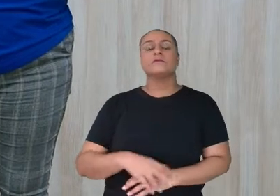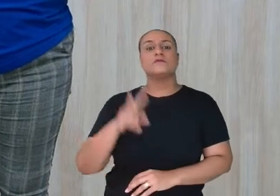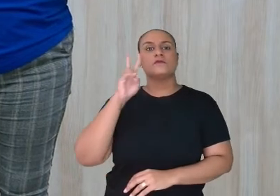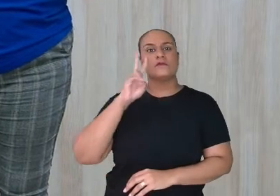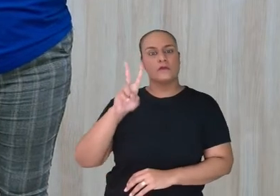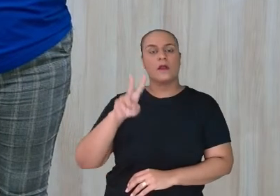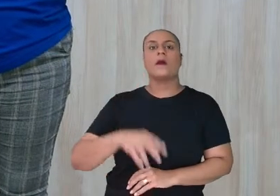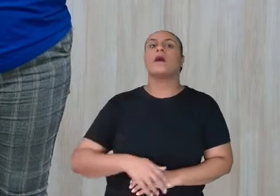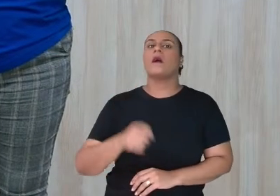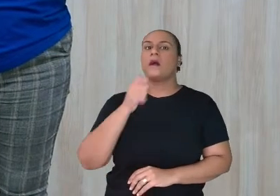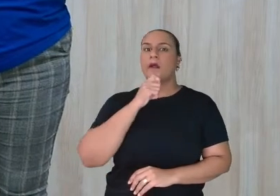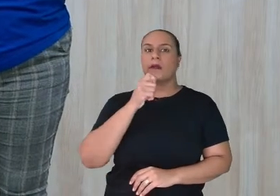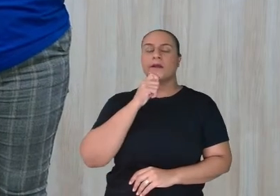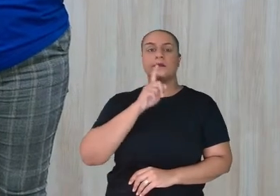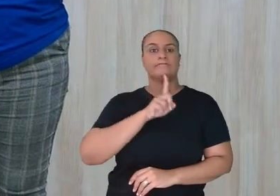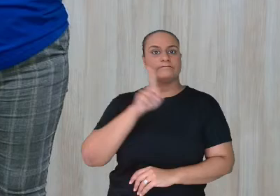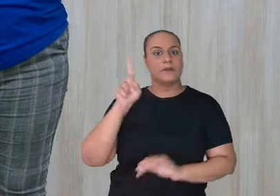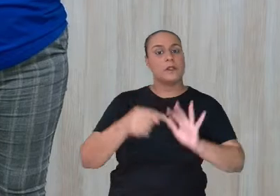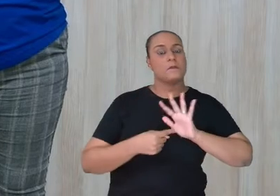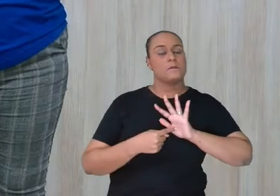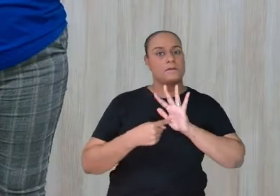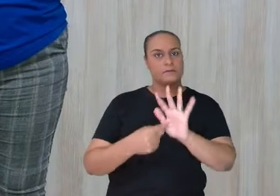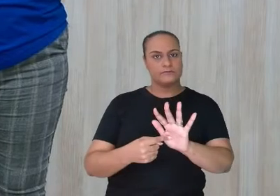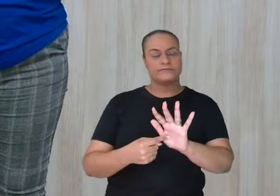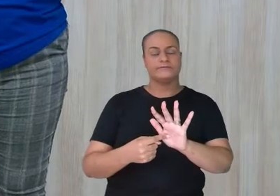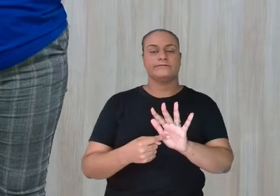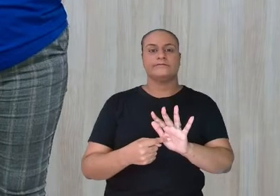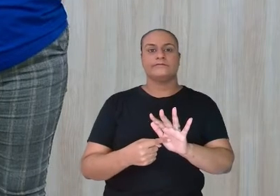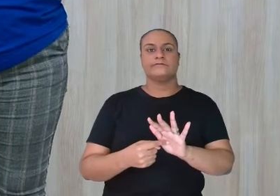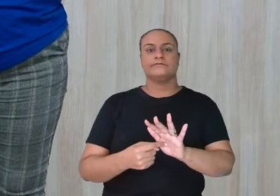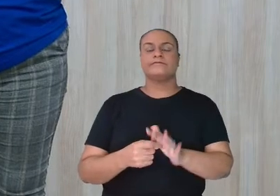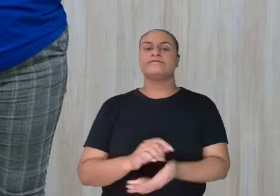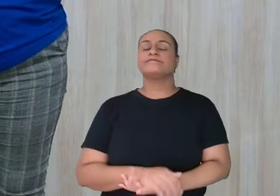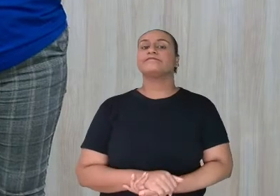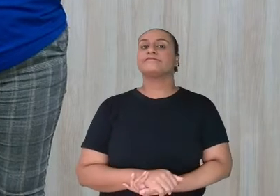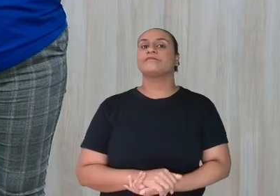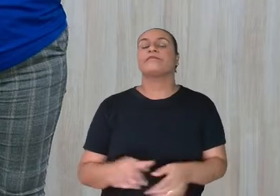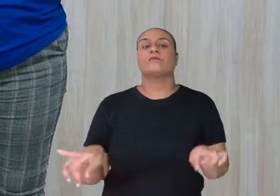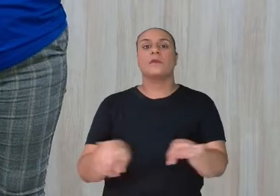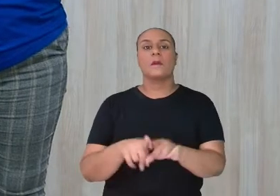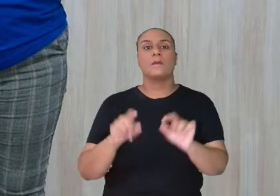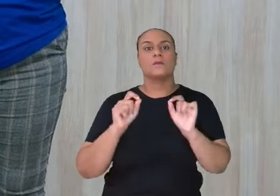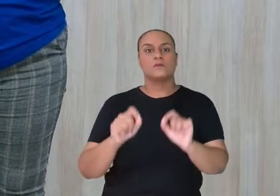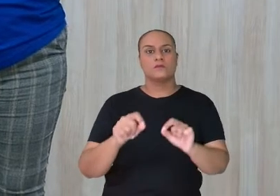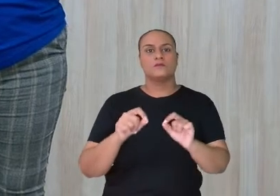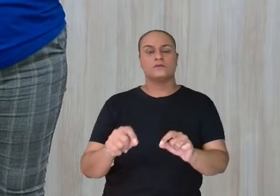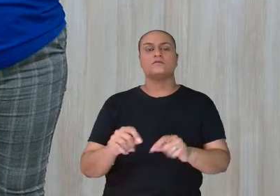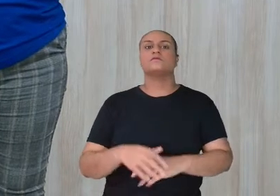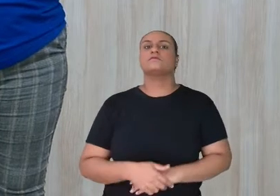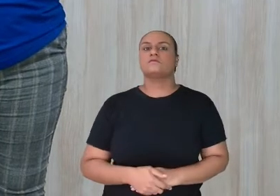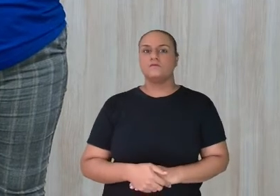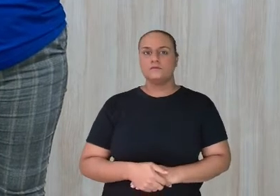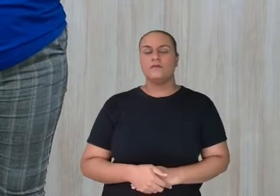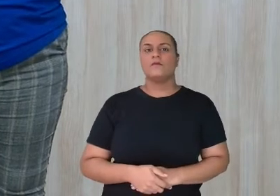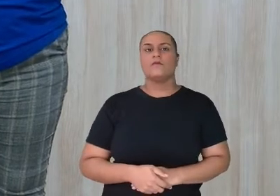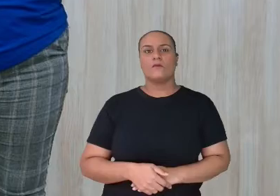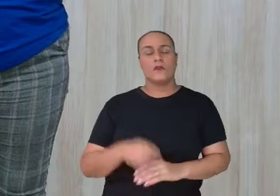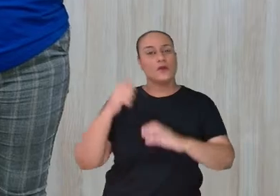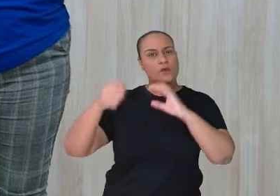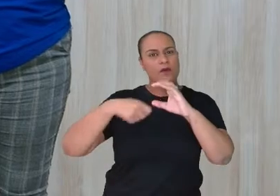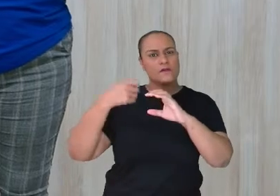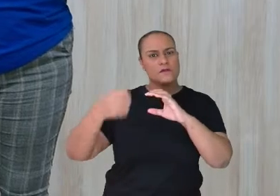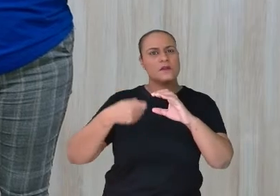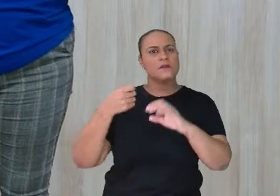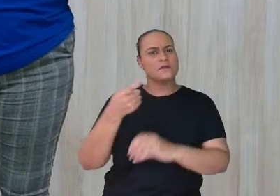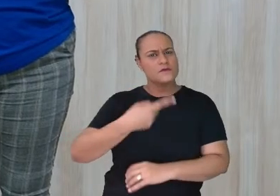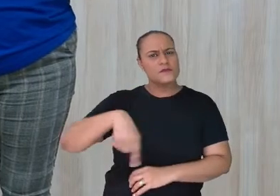tá? Ainda está em cartaz, e a gente viu também o acervo, do restante do vídeo vocês vão ver que é o acervo